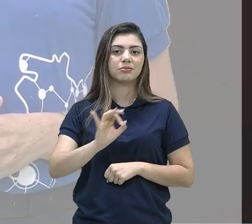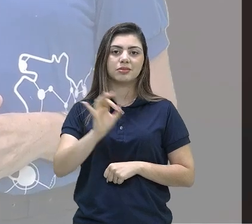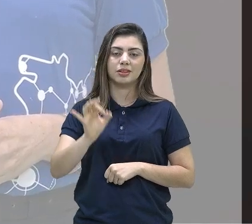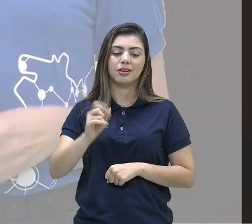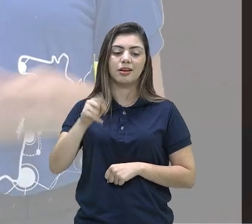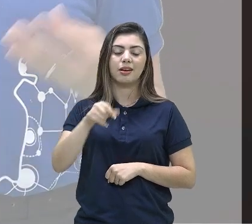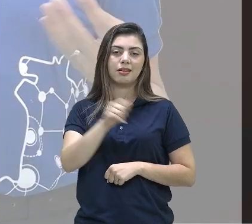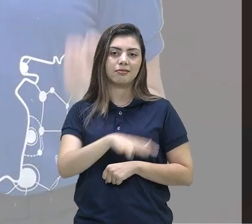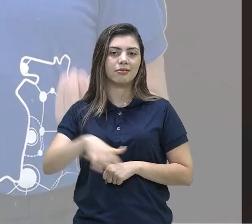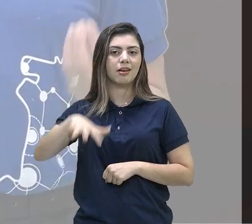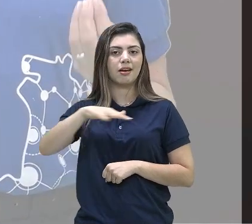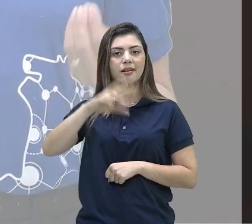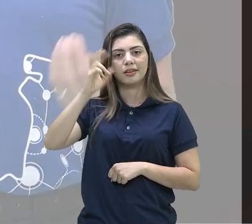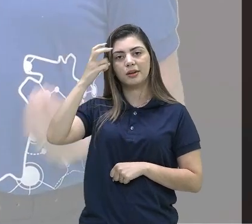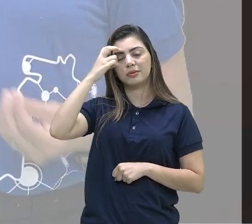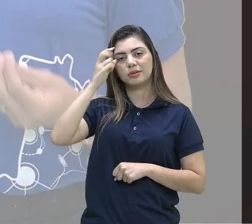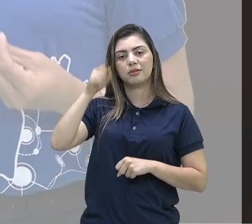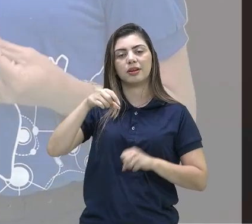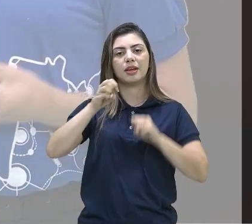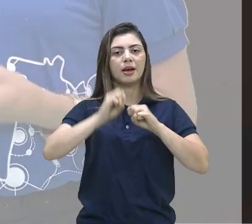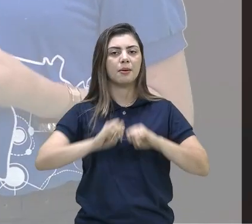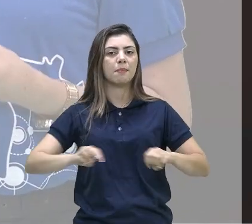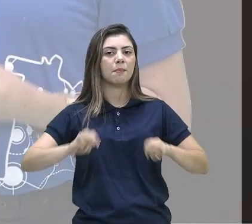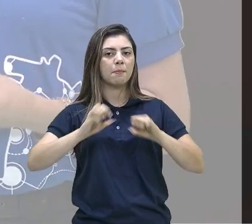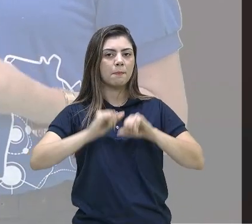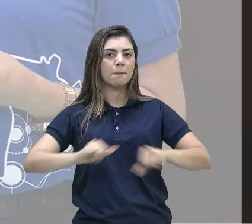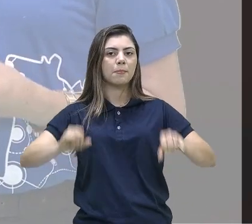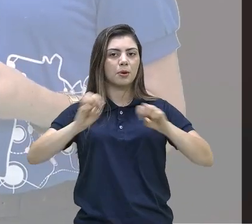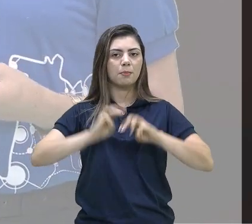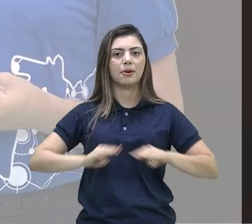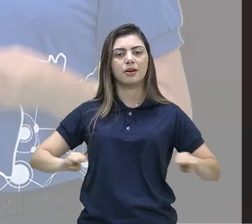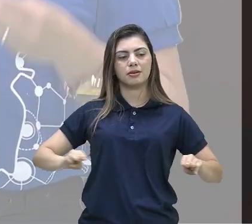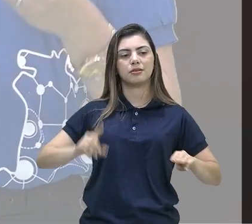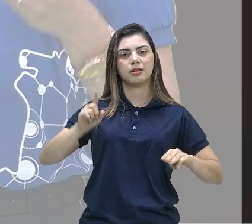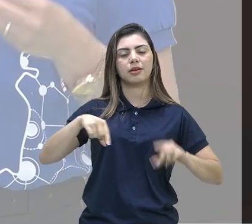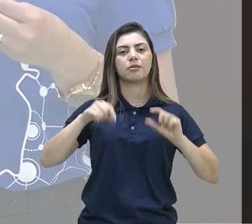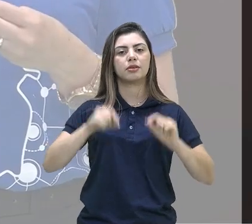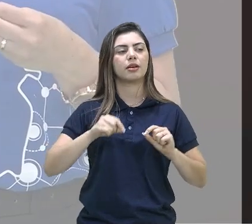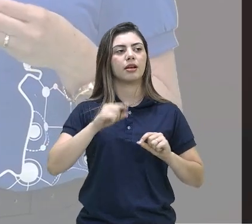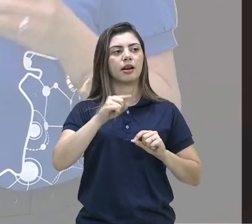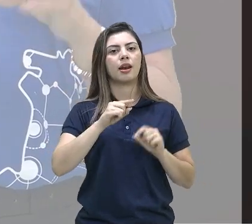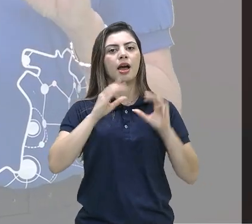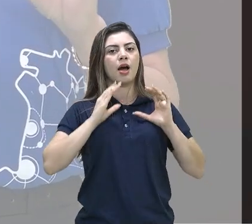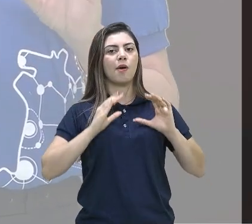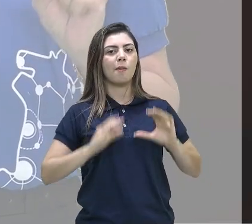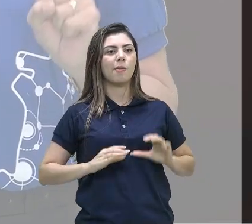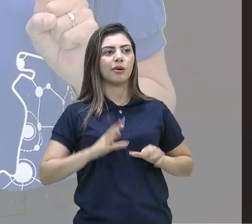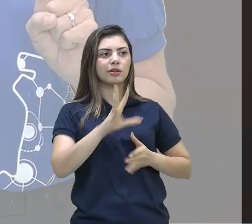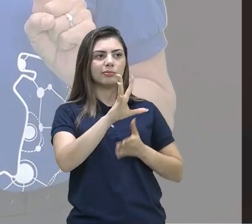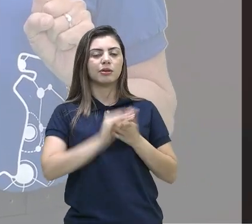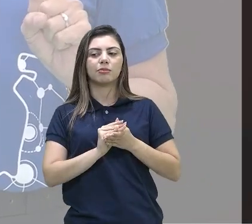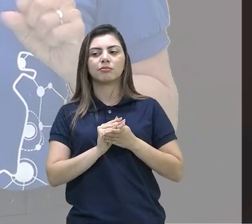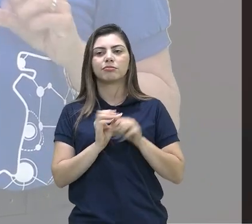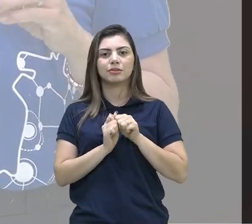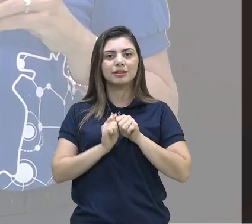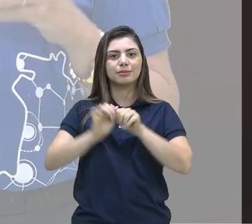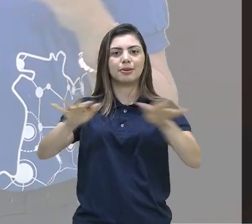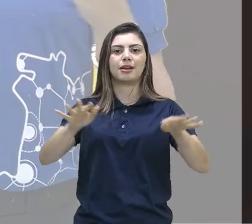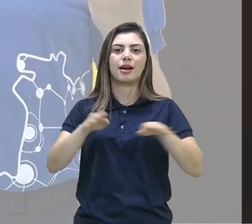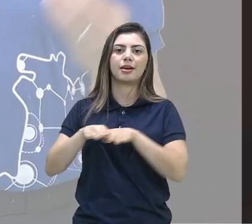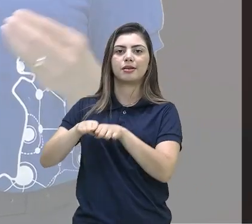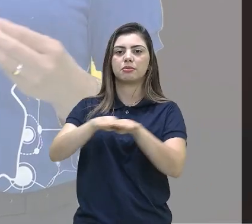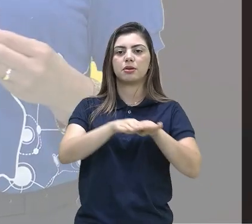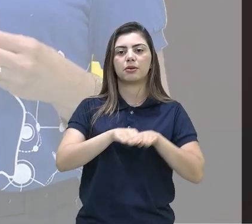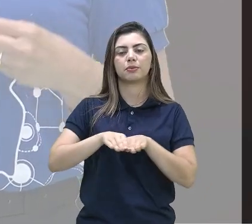indústria cultural, que é a padronização de comportamentos, que leva, de certa forma, a